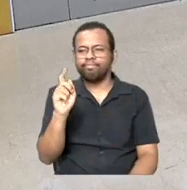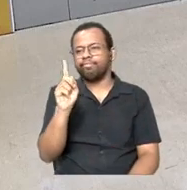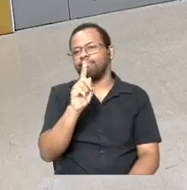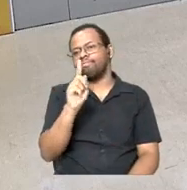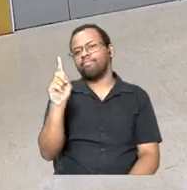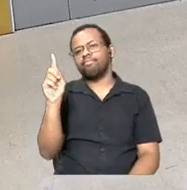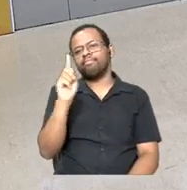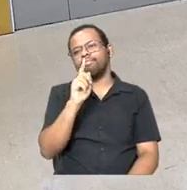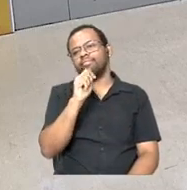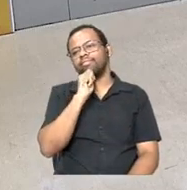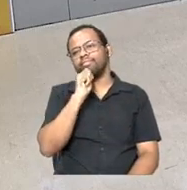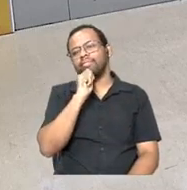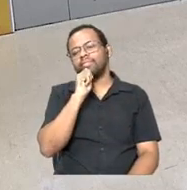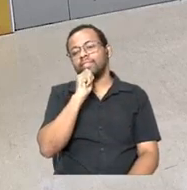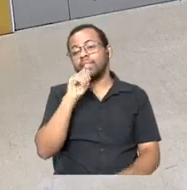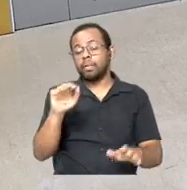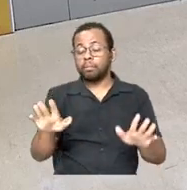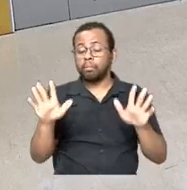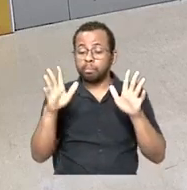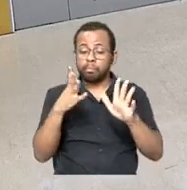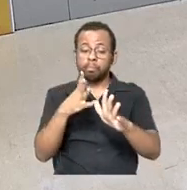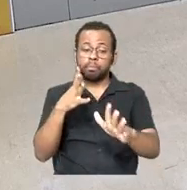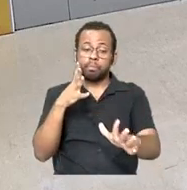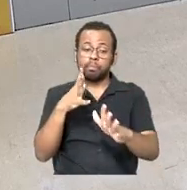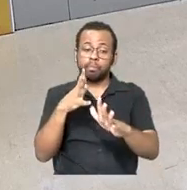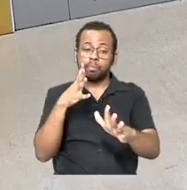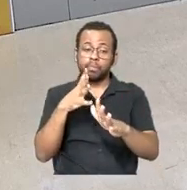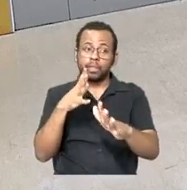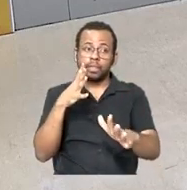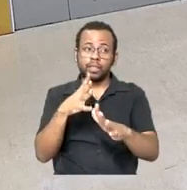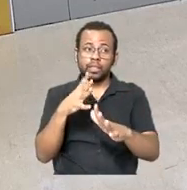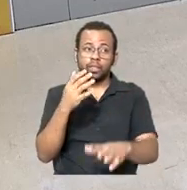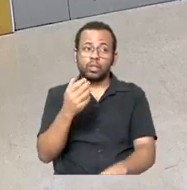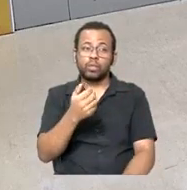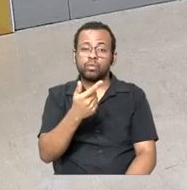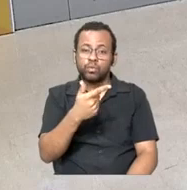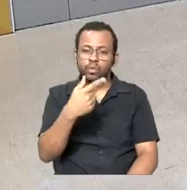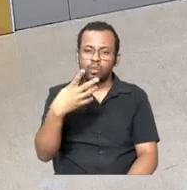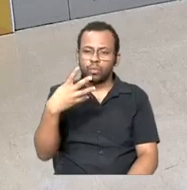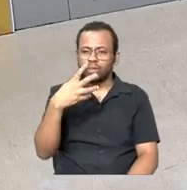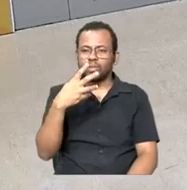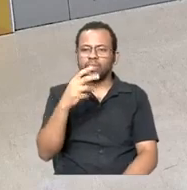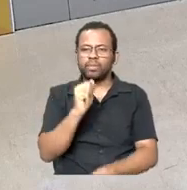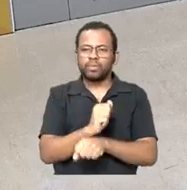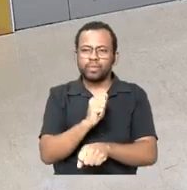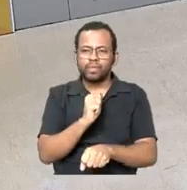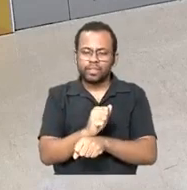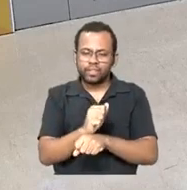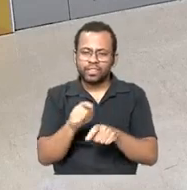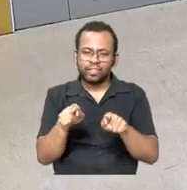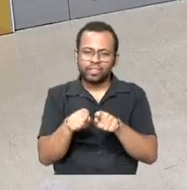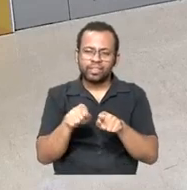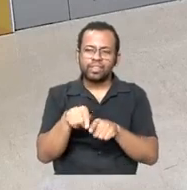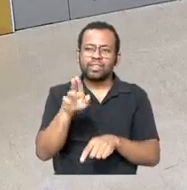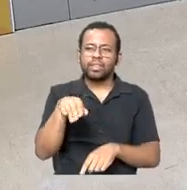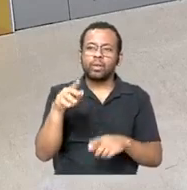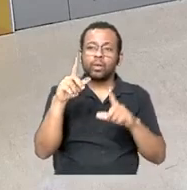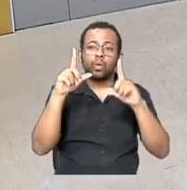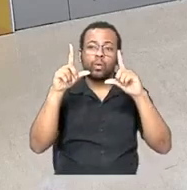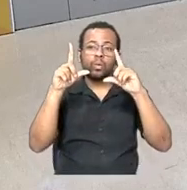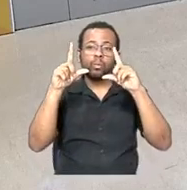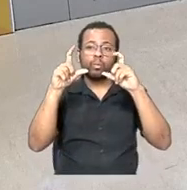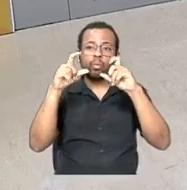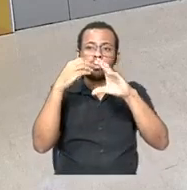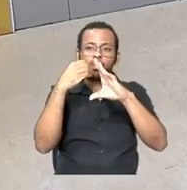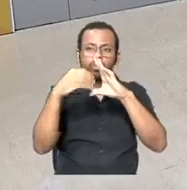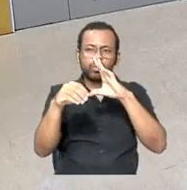não decidiu só fila agora foi lá para 24 títulos inclusive quem postou uma foto aqui